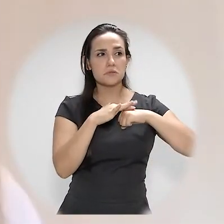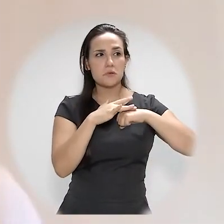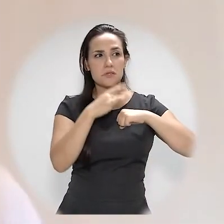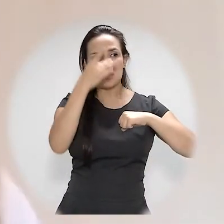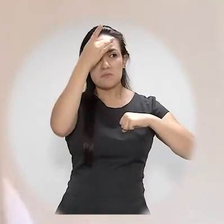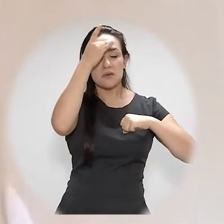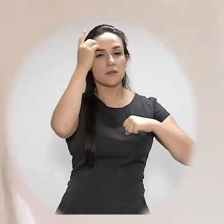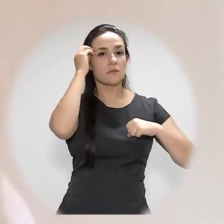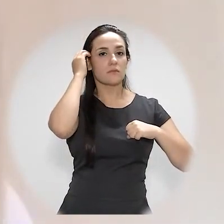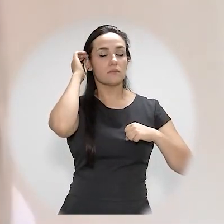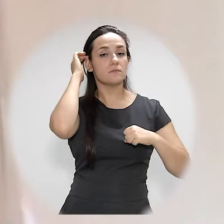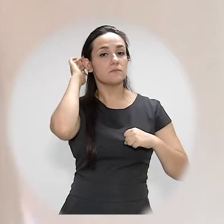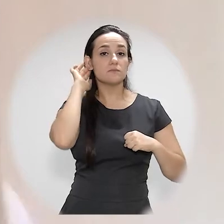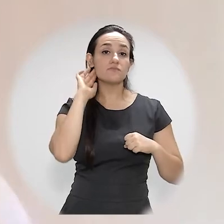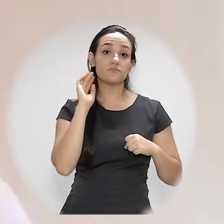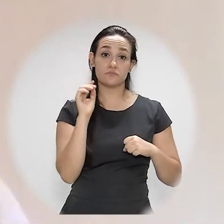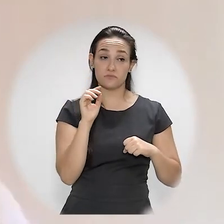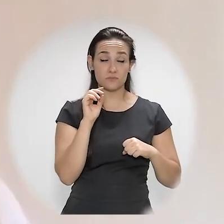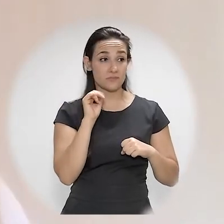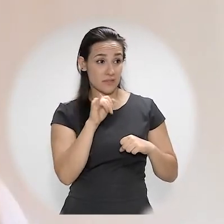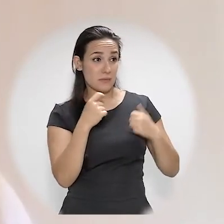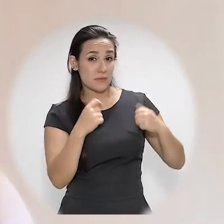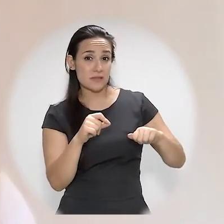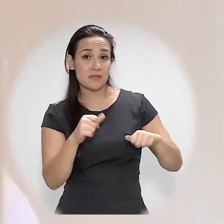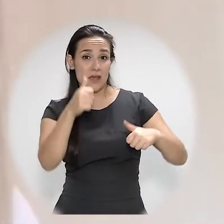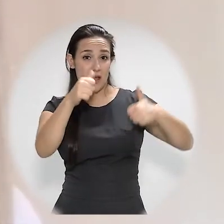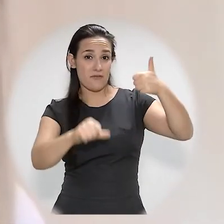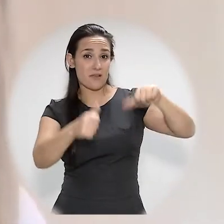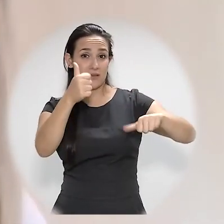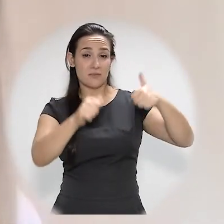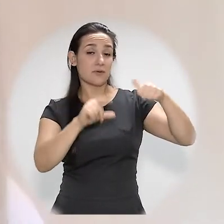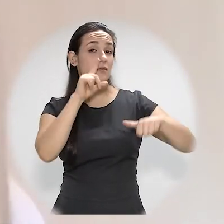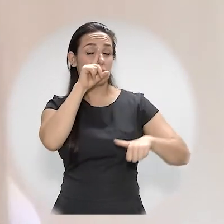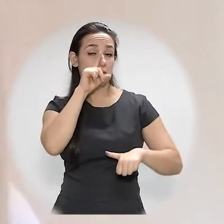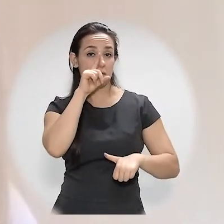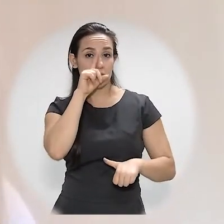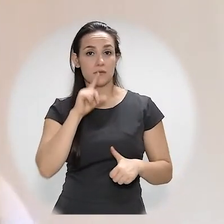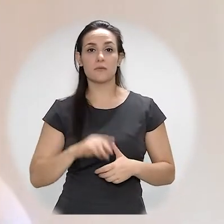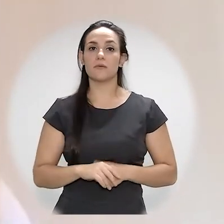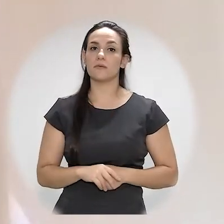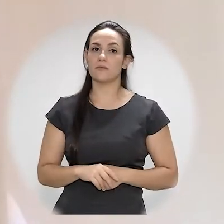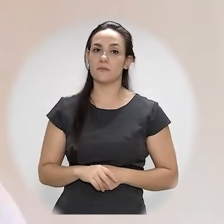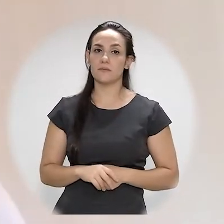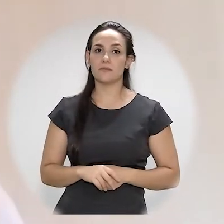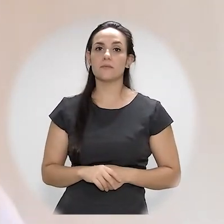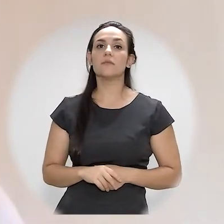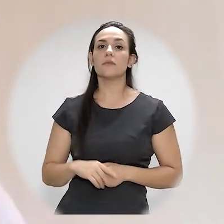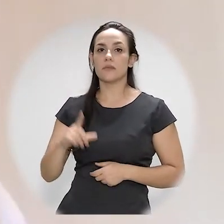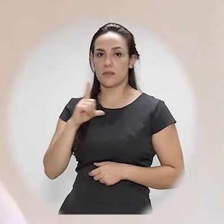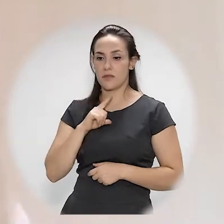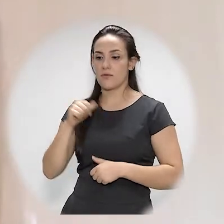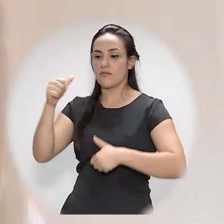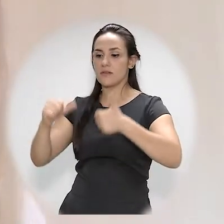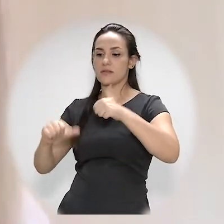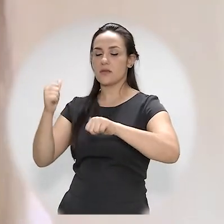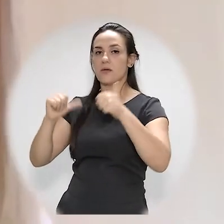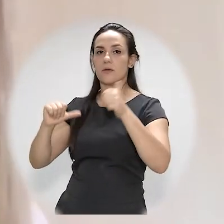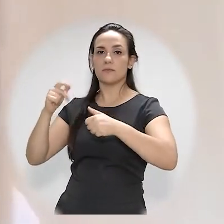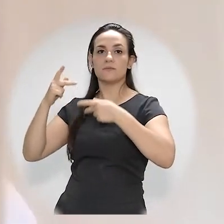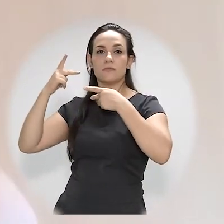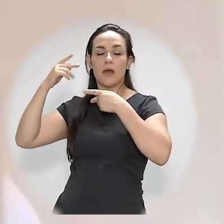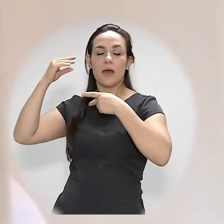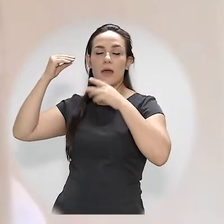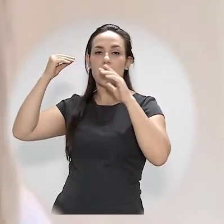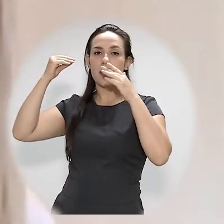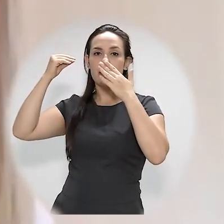risco, e essas pessoas que tivessem uma necessidade de uma avaliação de risco, elas tiveram uma avaliação